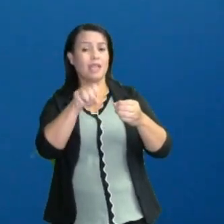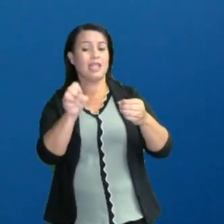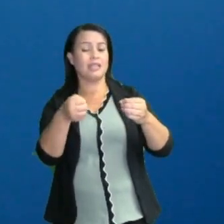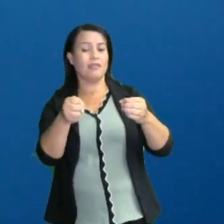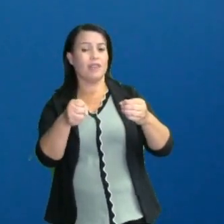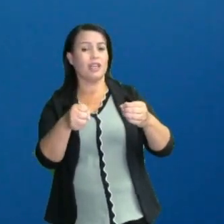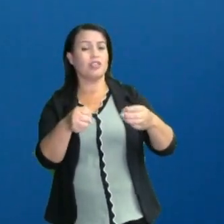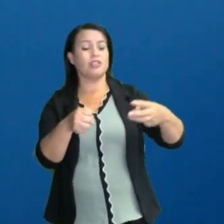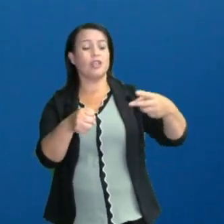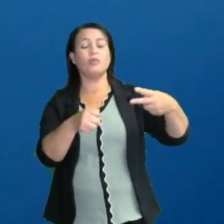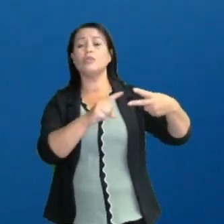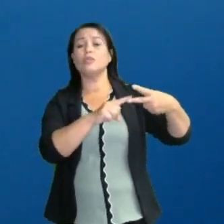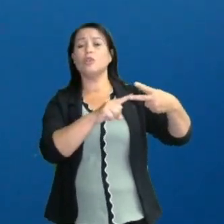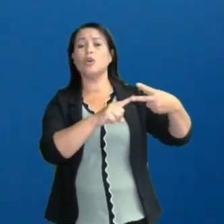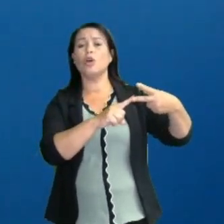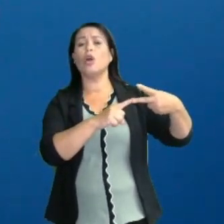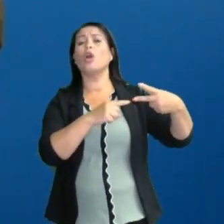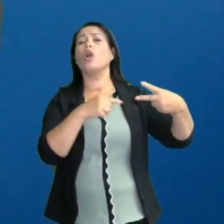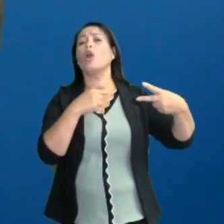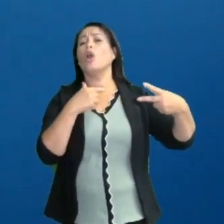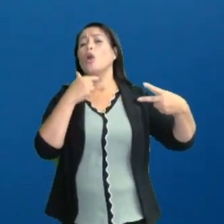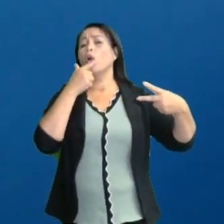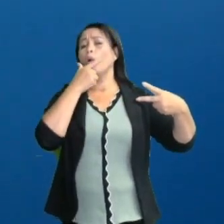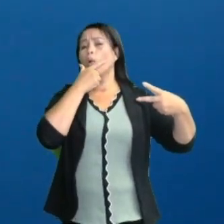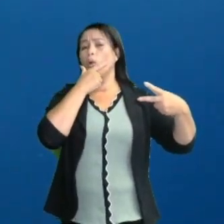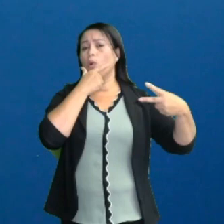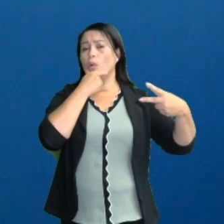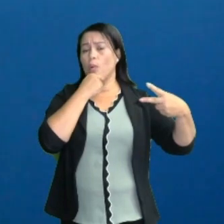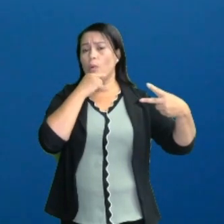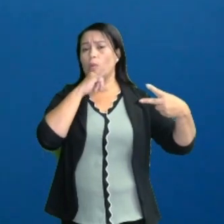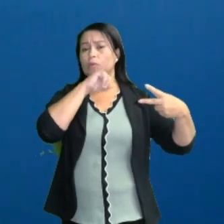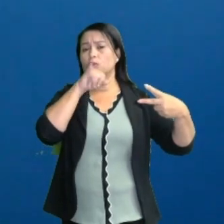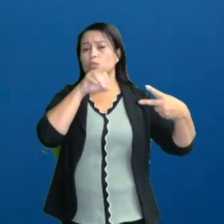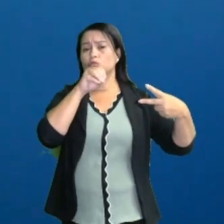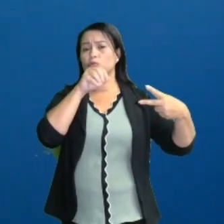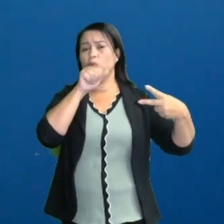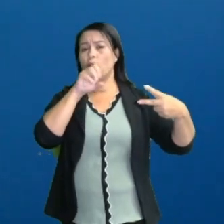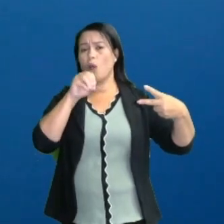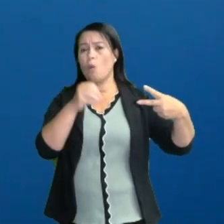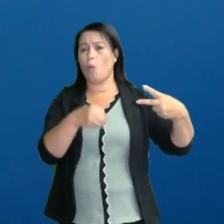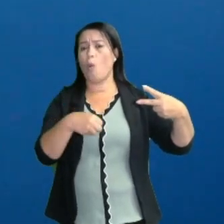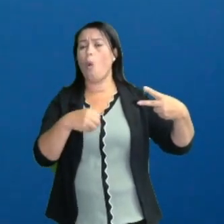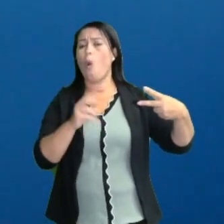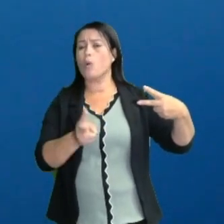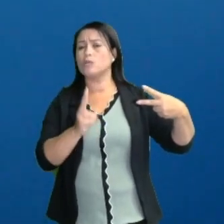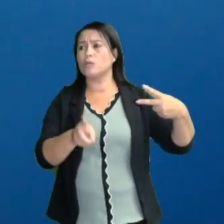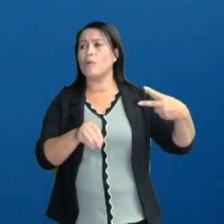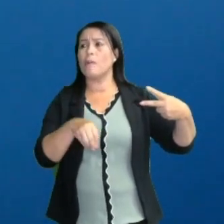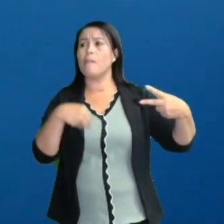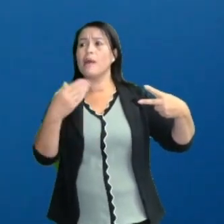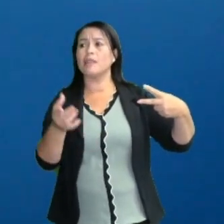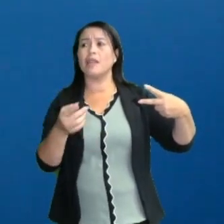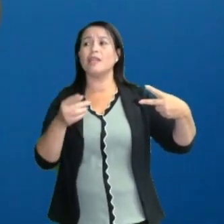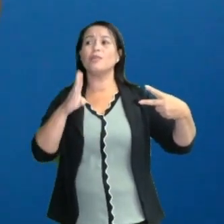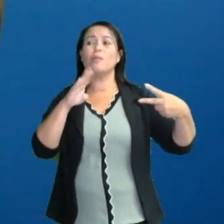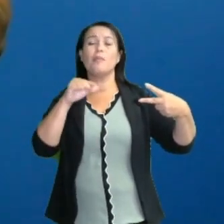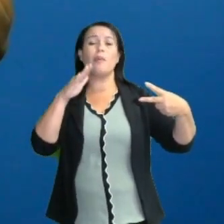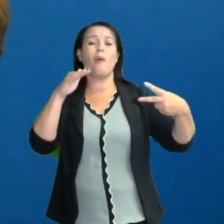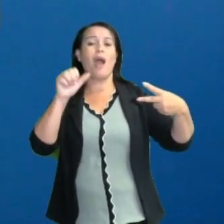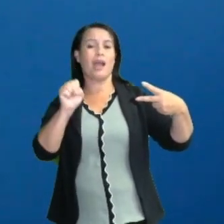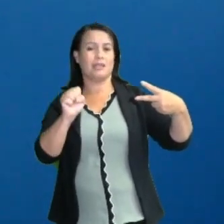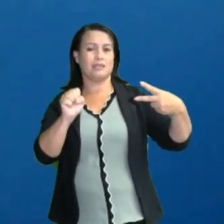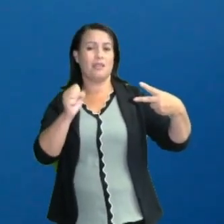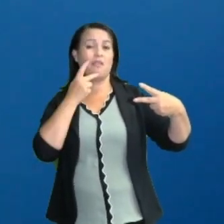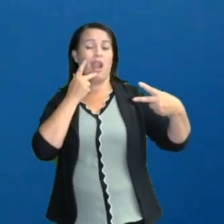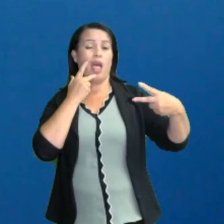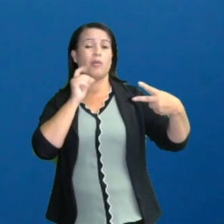cerveja. O seu João continua mandando bocas para a vizinha do prédio. Esse aí está se referindo à